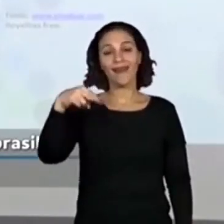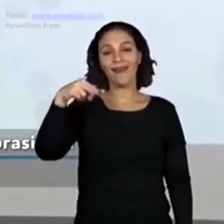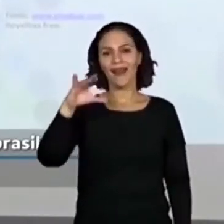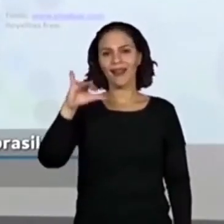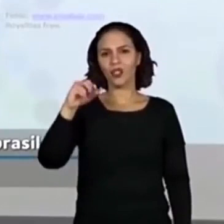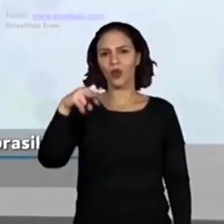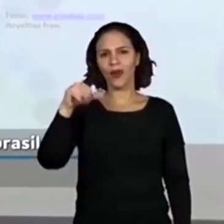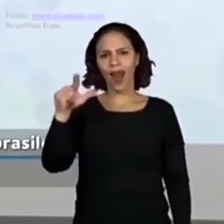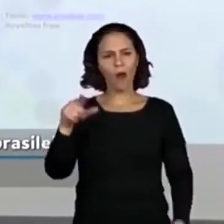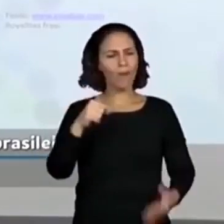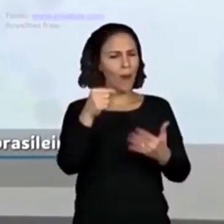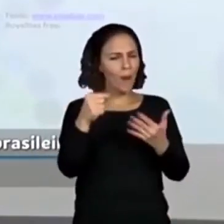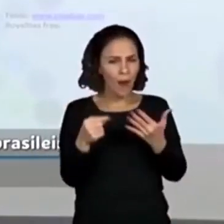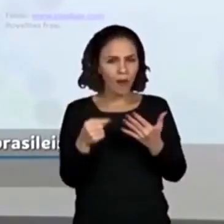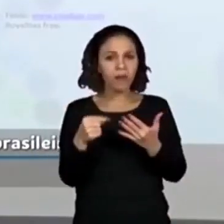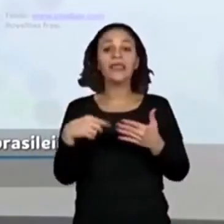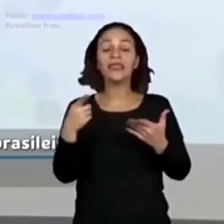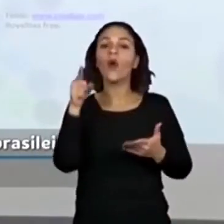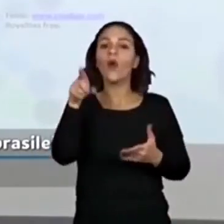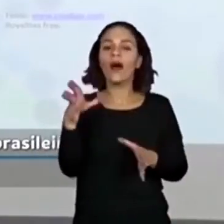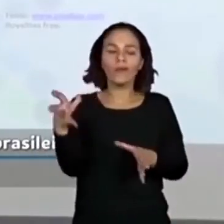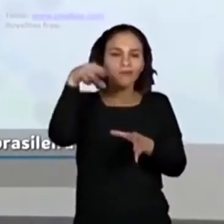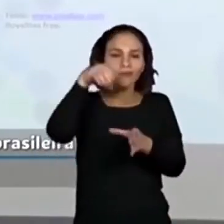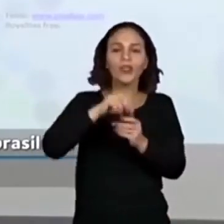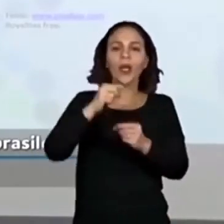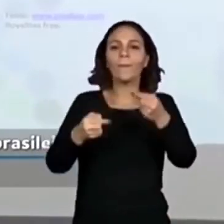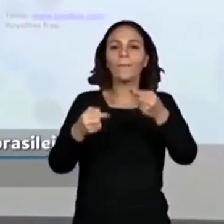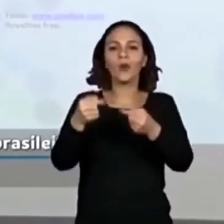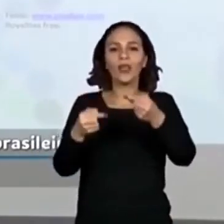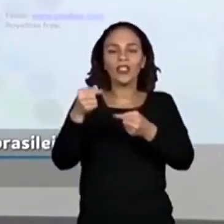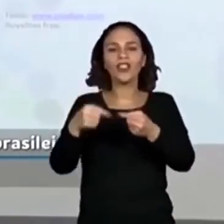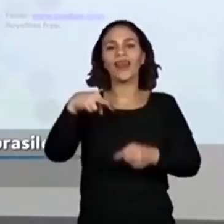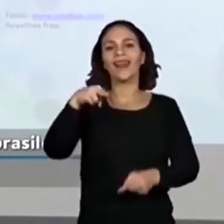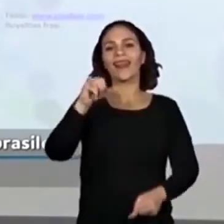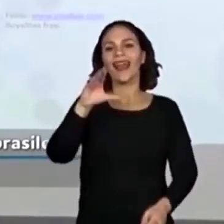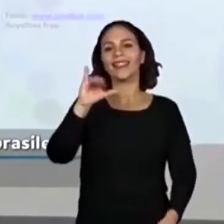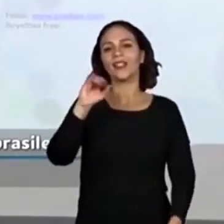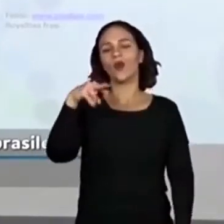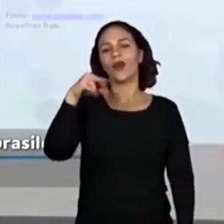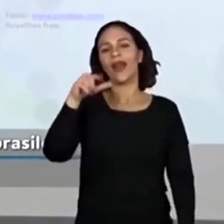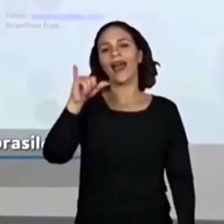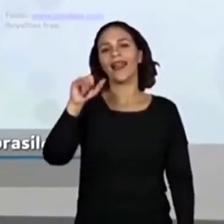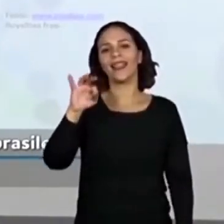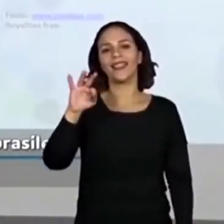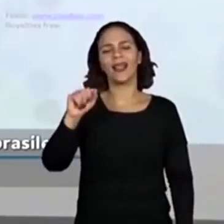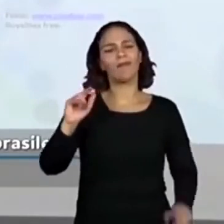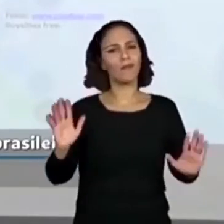favoreceu muito o desenvolvimento econômico, social e industrial do Brasil.